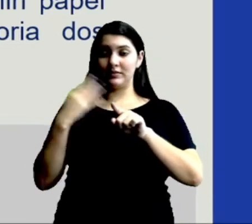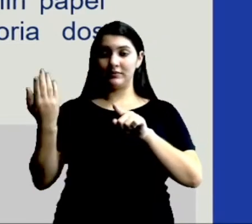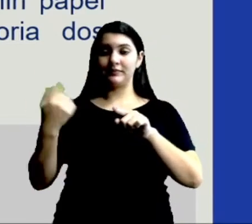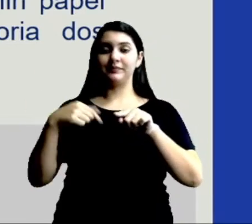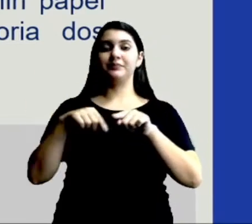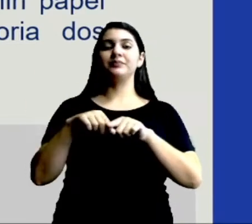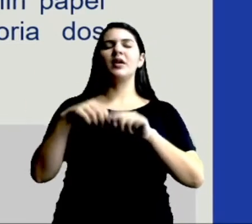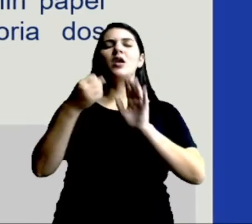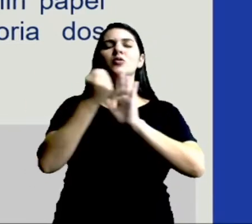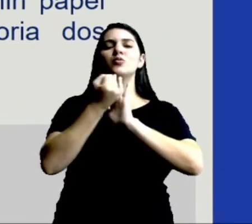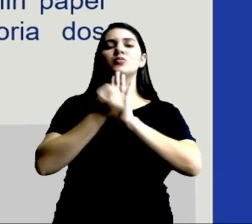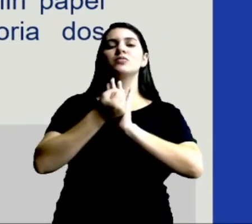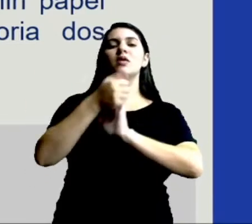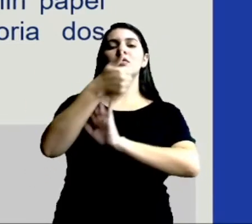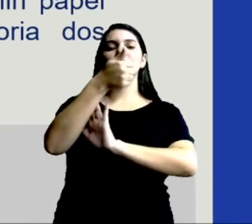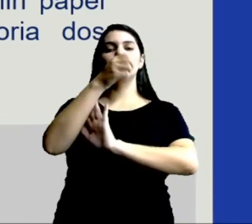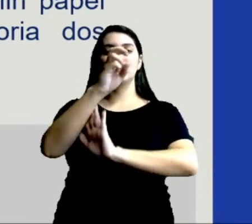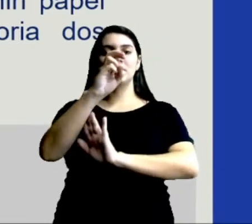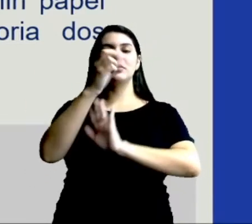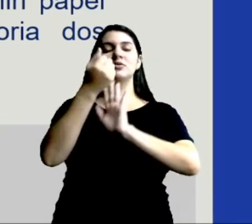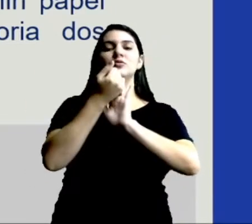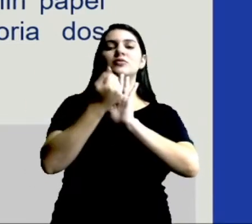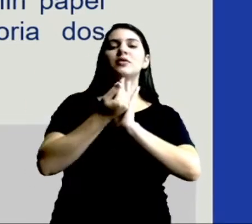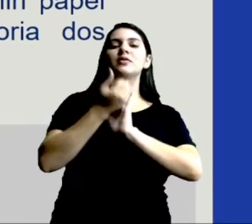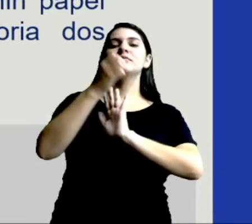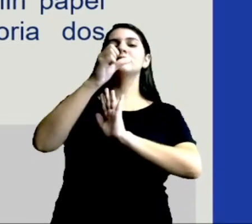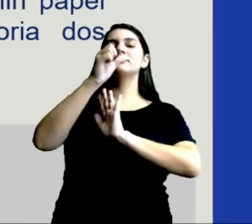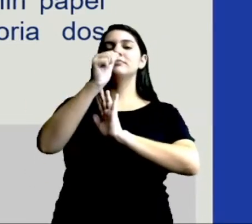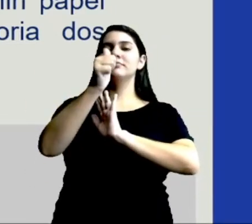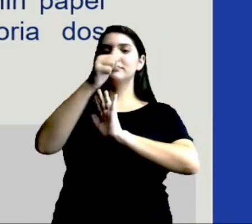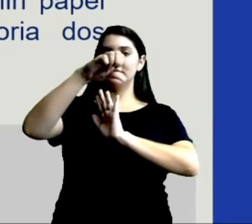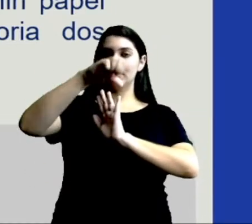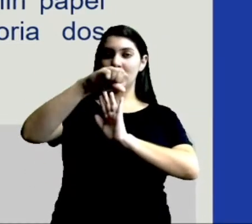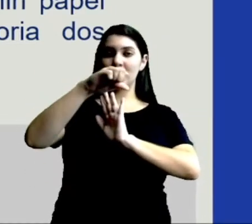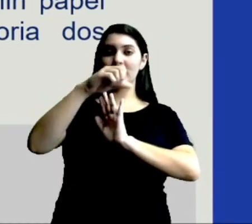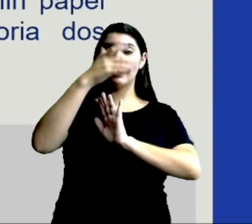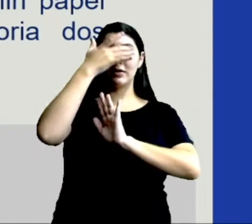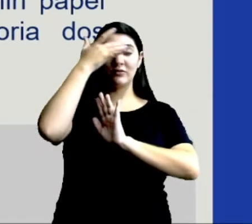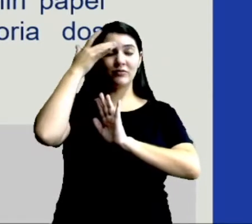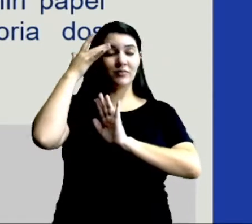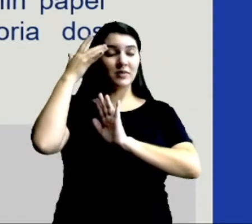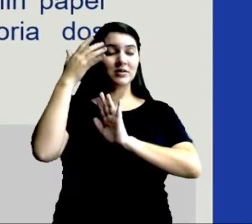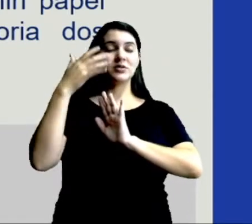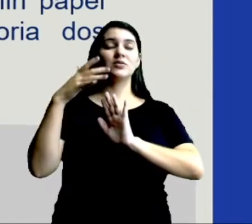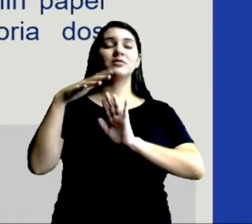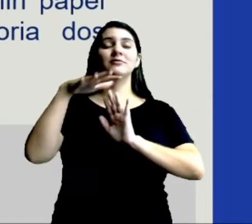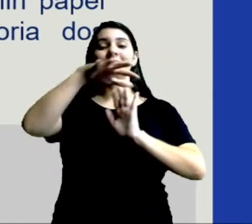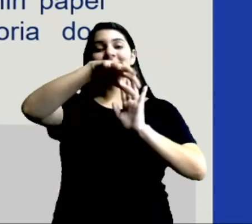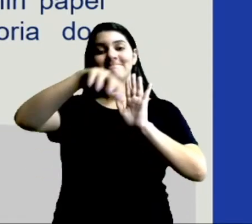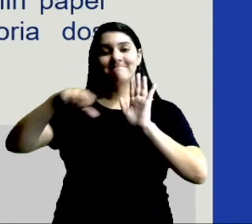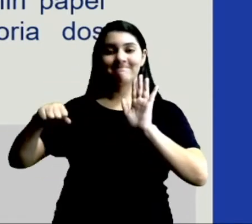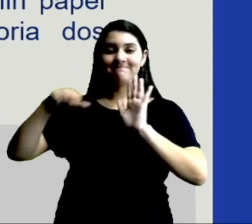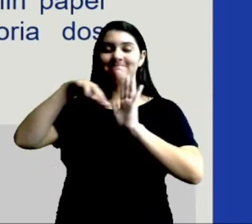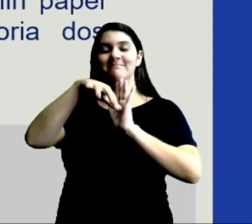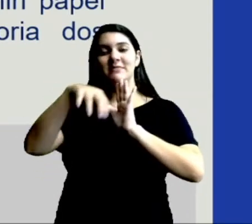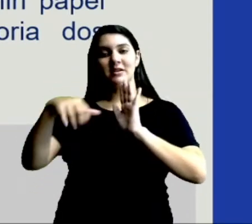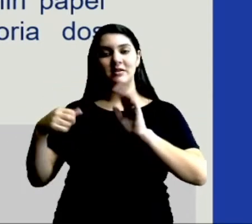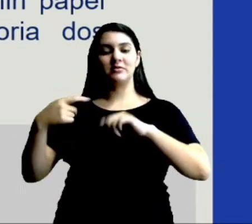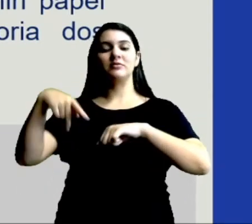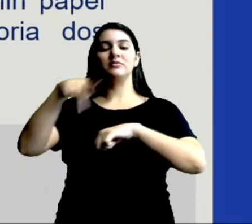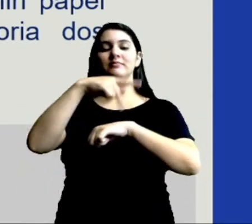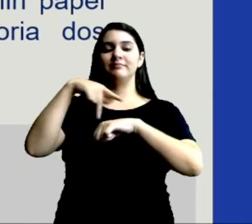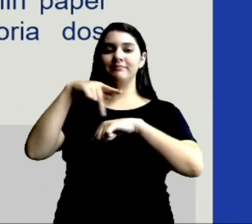e o século XIX, muitos indivíduos foram retirados à força por seus países,